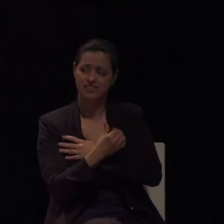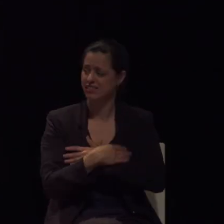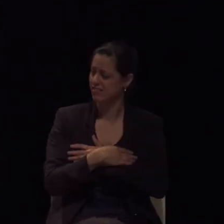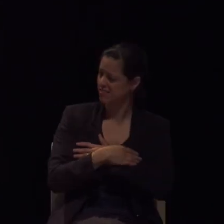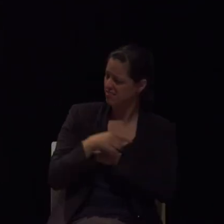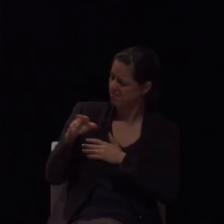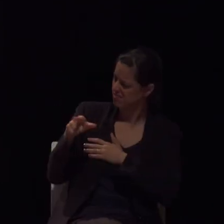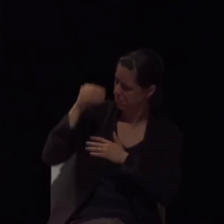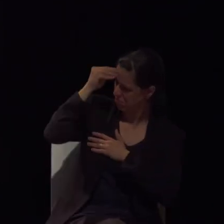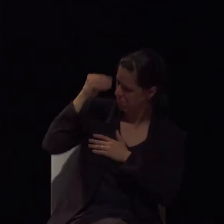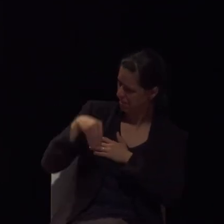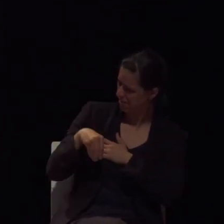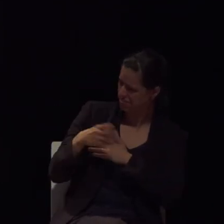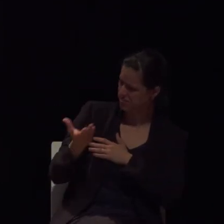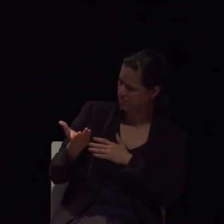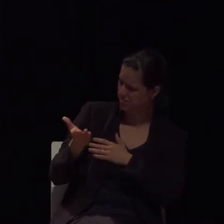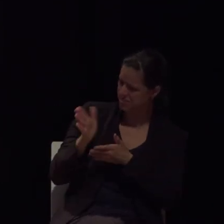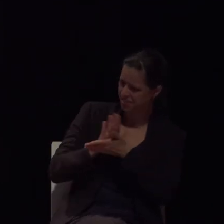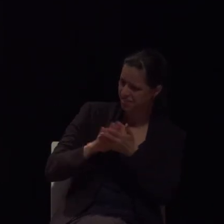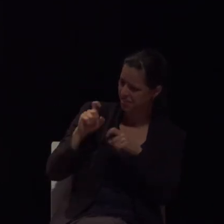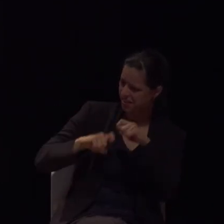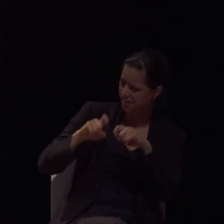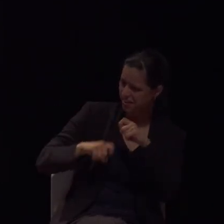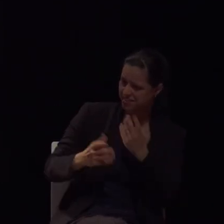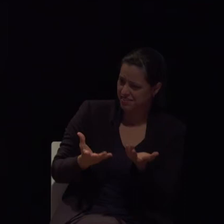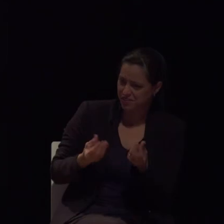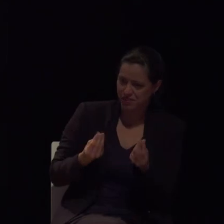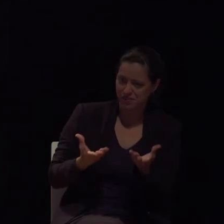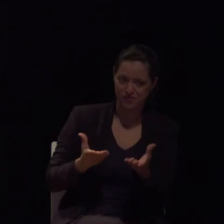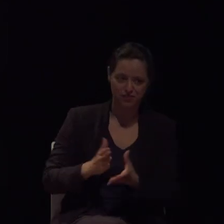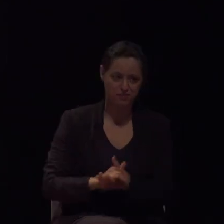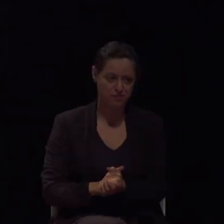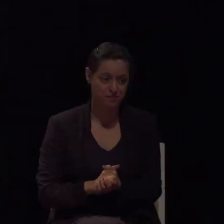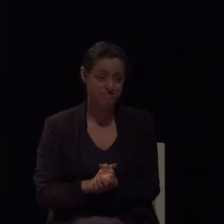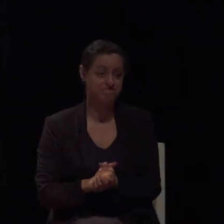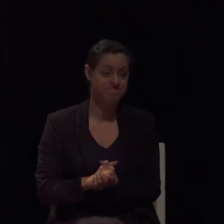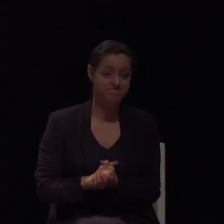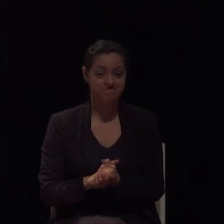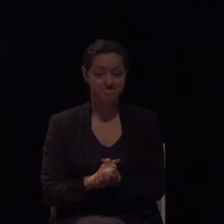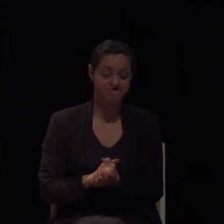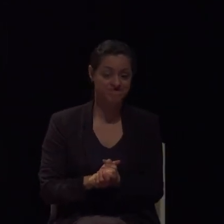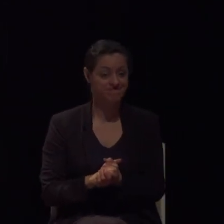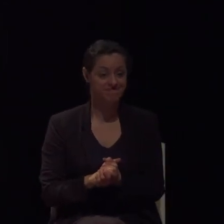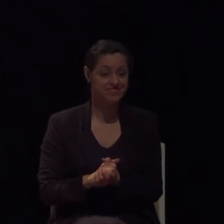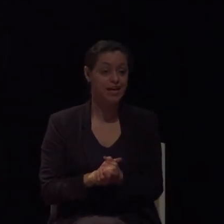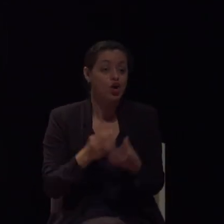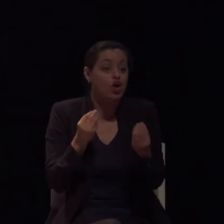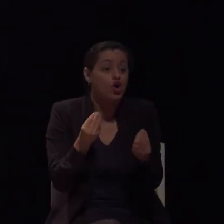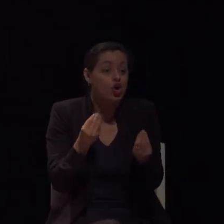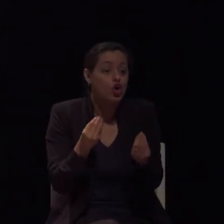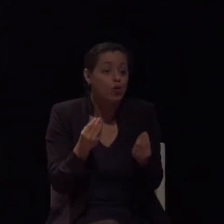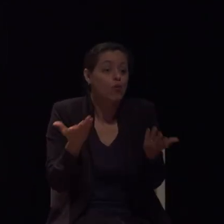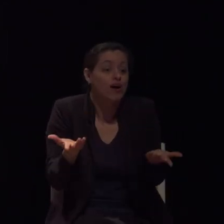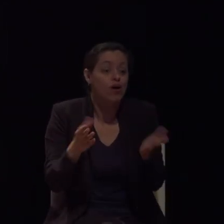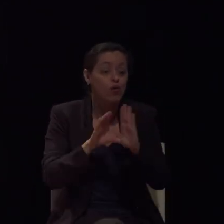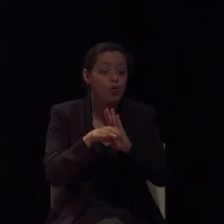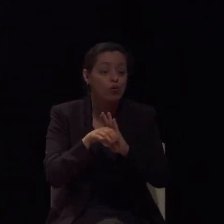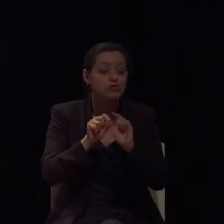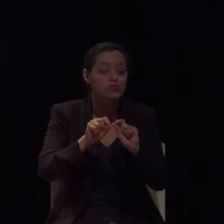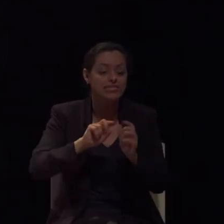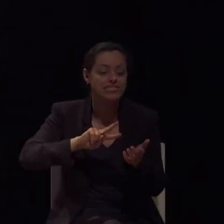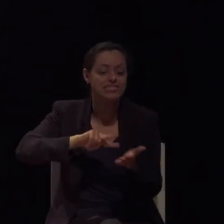como você preguiçoso né então essa essa relação de família é muito